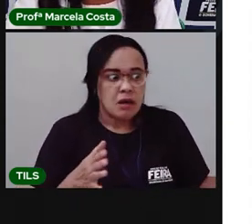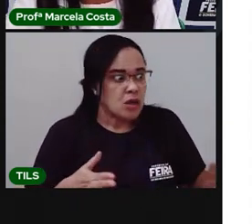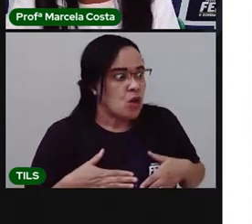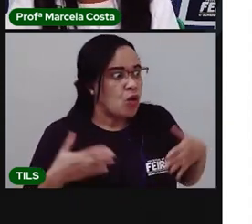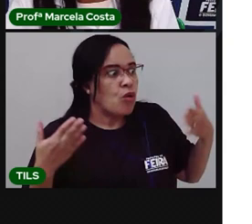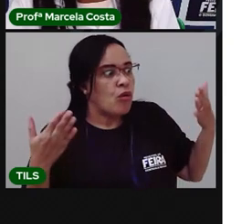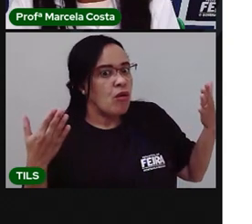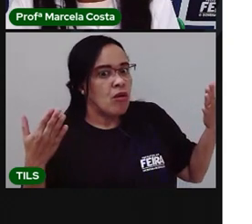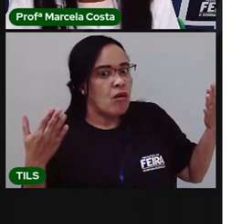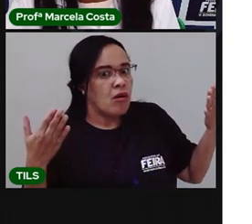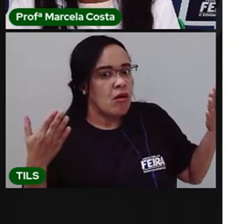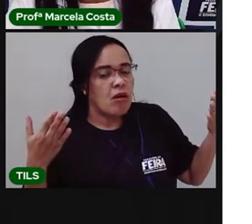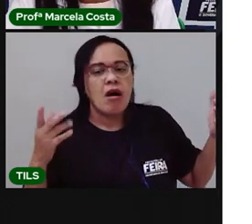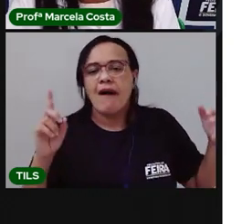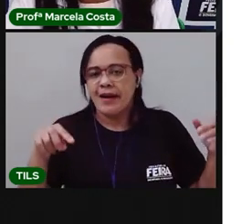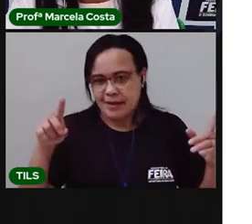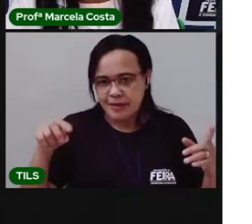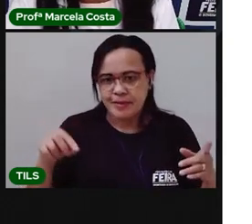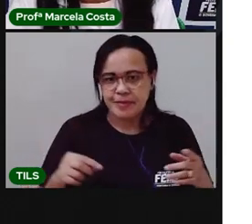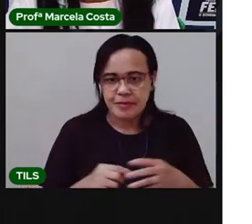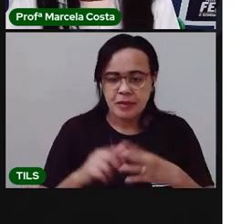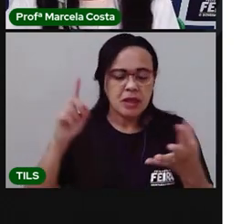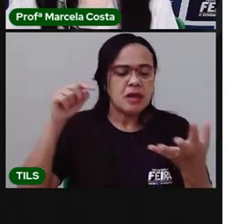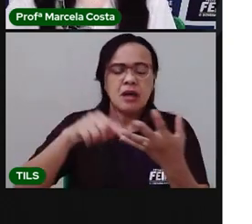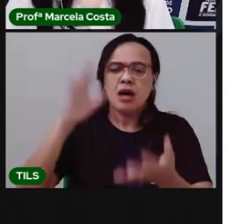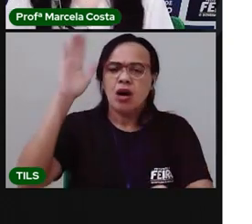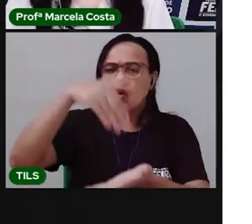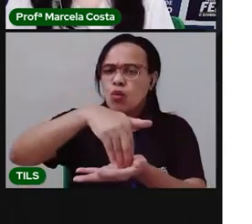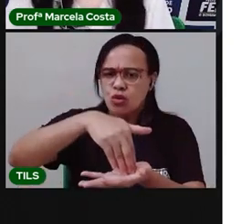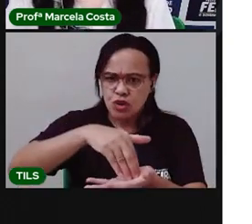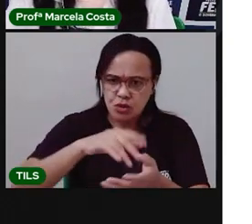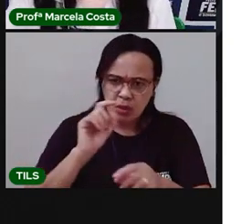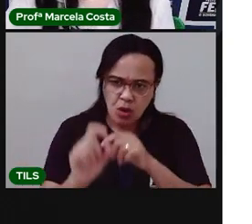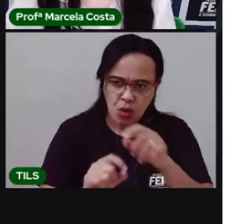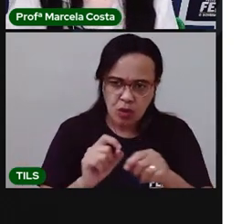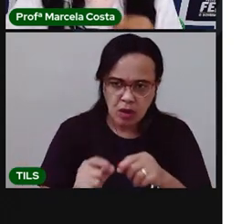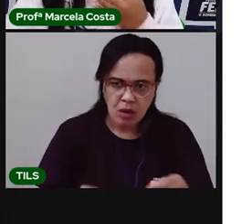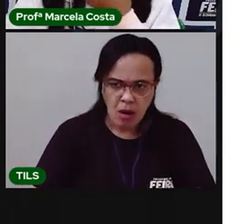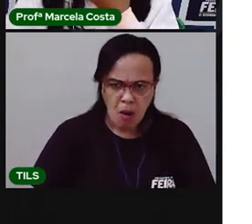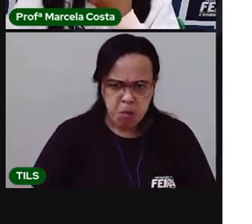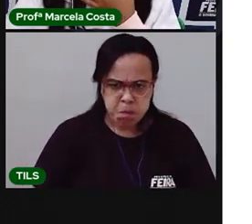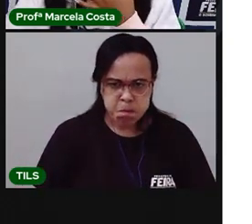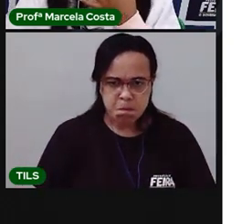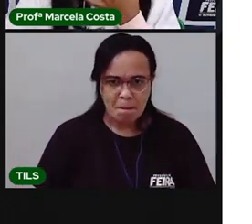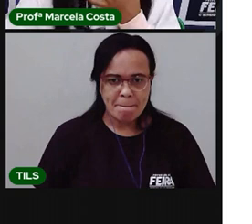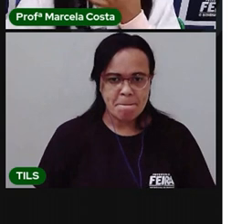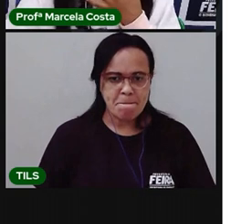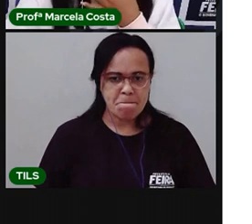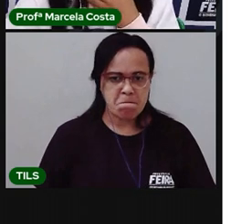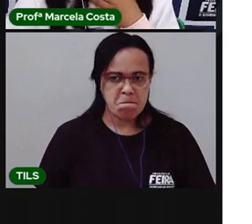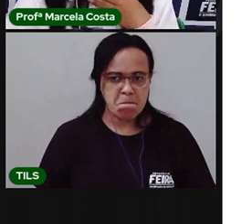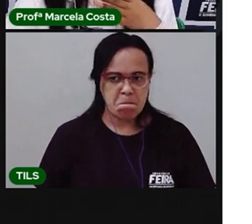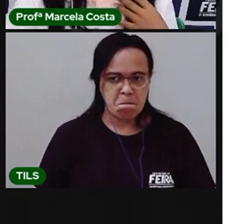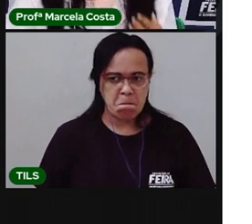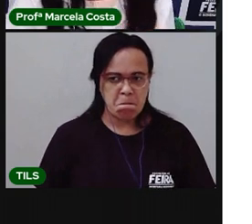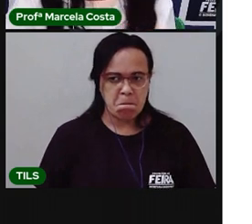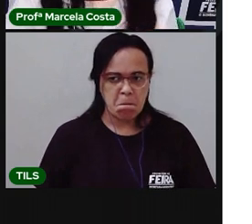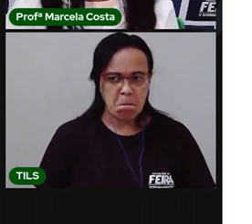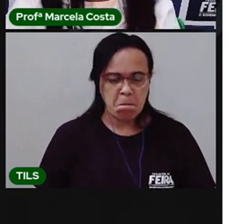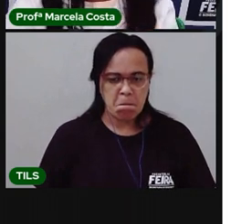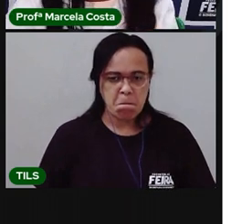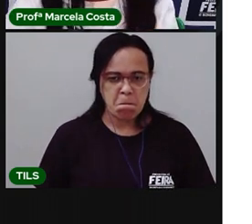medo. E essa última parece que está com os olhos virando, que está um